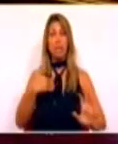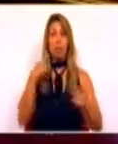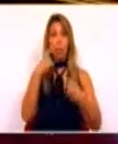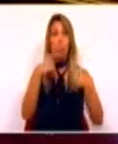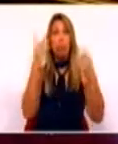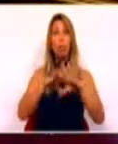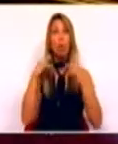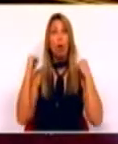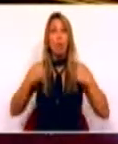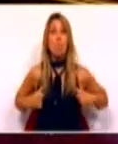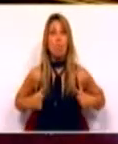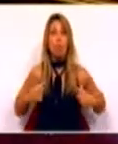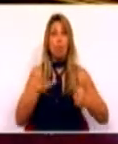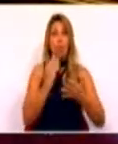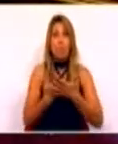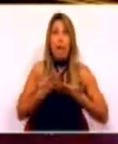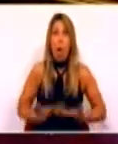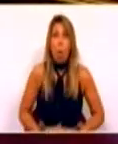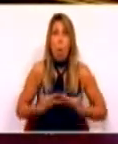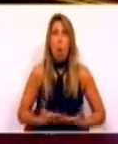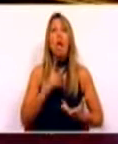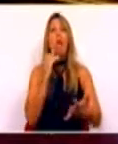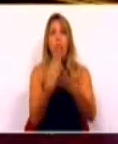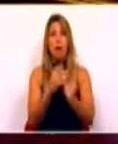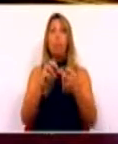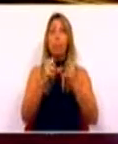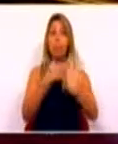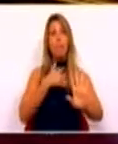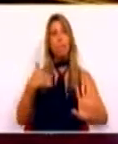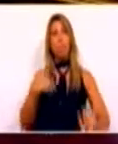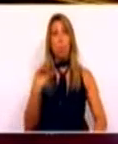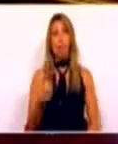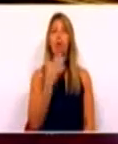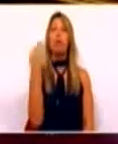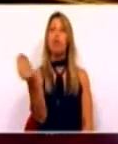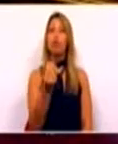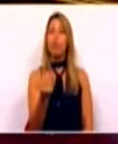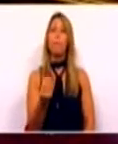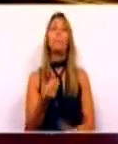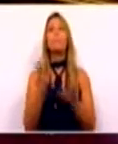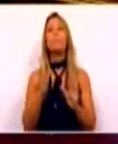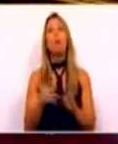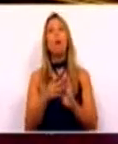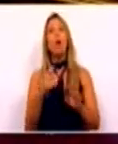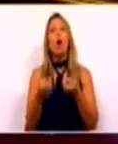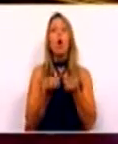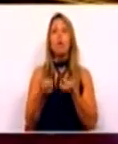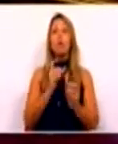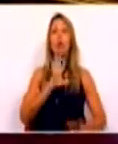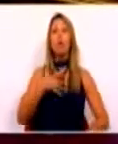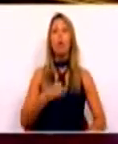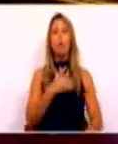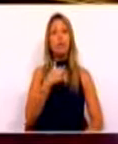das mochilas poderia carrear para a saúde das nossas crianças e dos nossos jovens. Já a Organização Mundial de Saúde, a DECO,